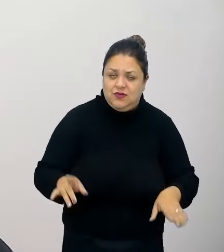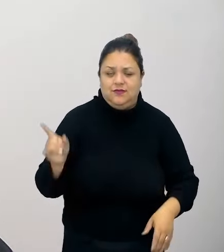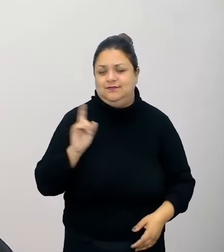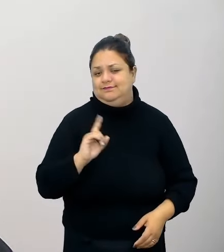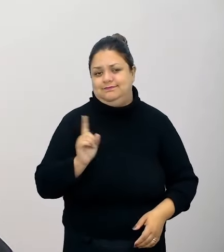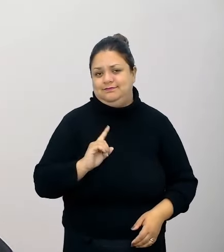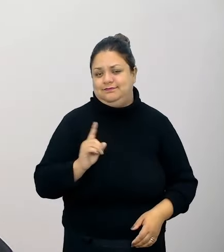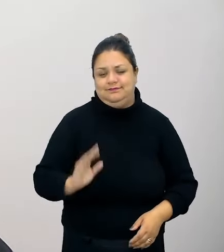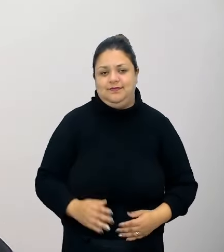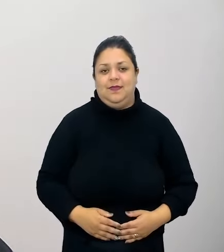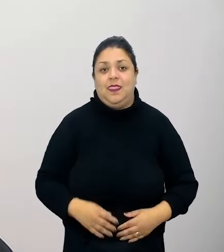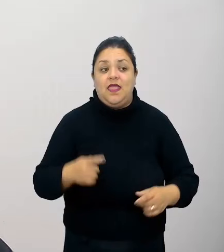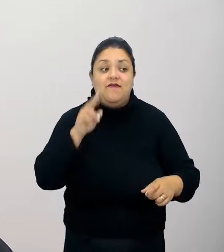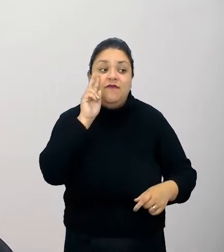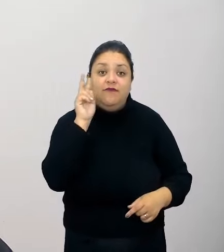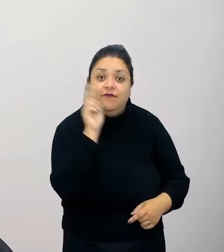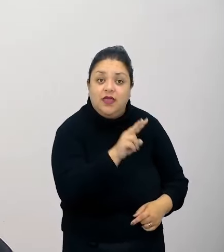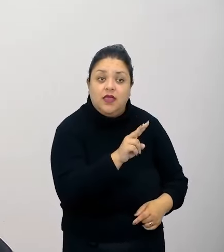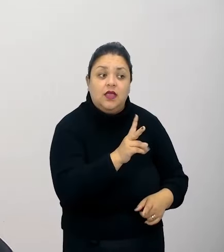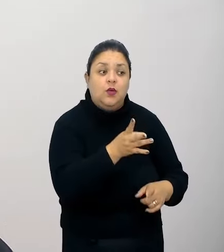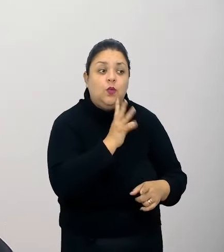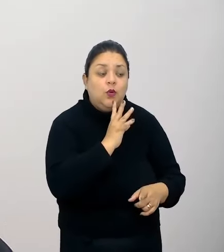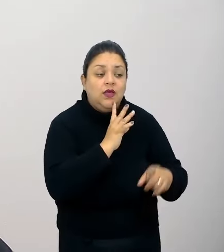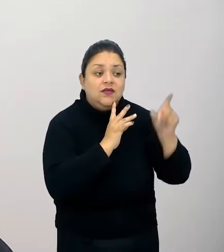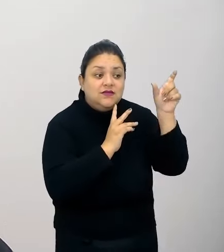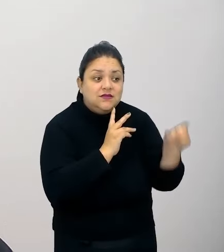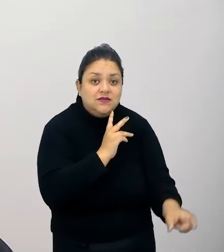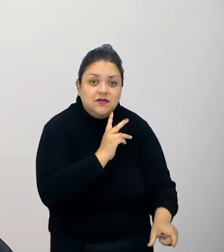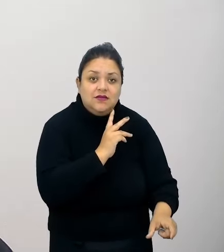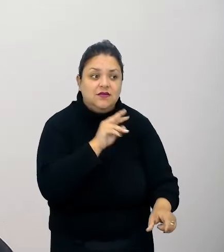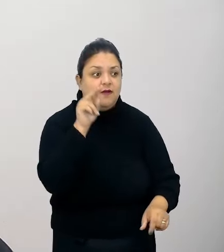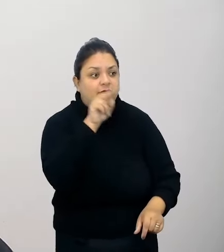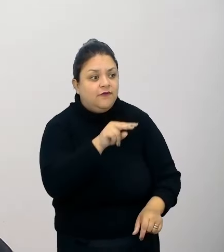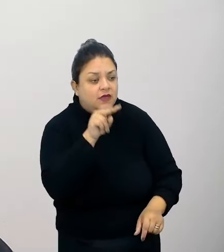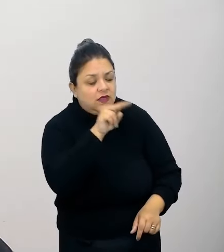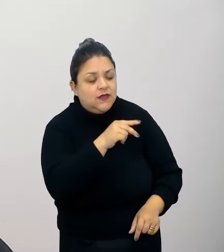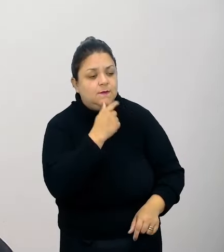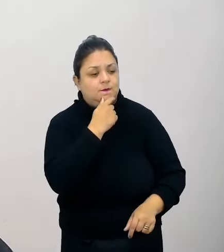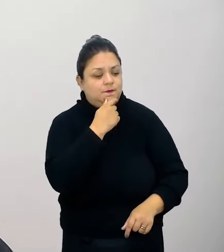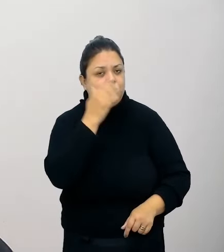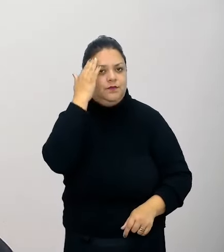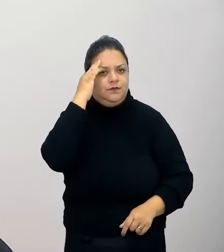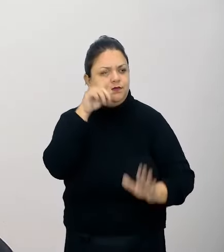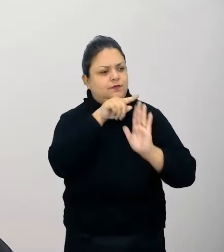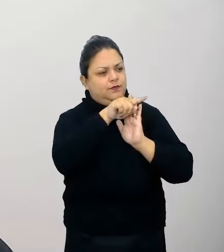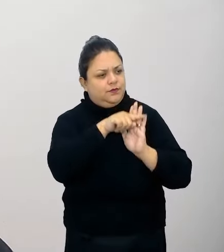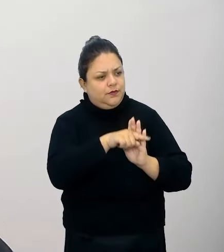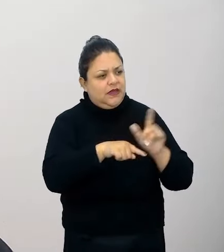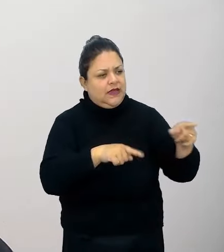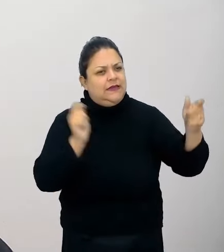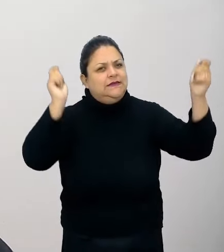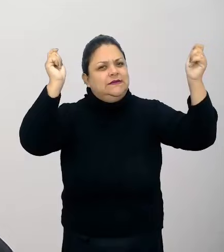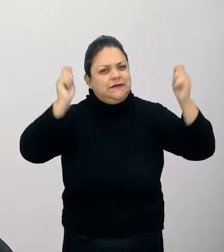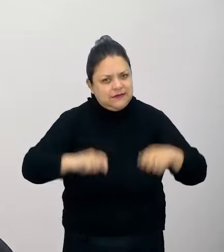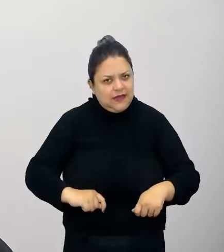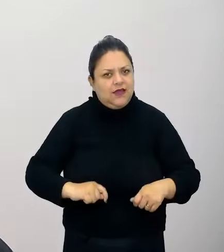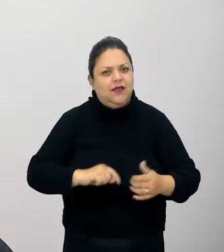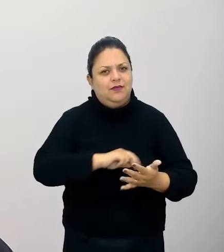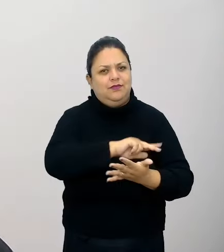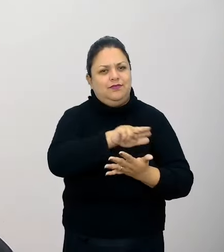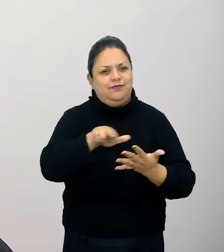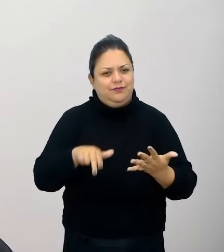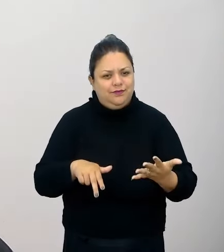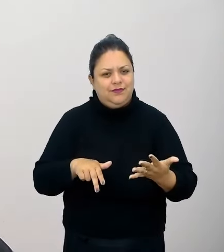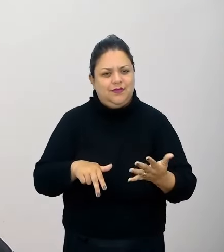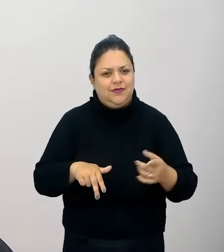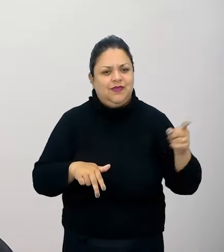É ver o aluno, é conhecer esse estudante, olhar para ele, ver quais são as suas potencialidades, Perfeito, o que